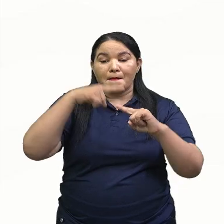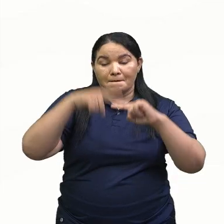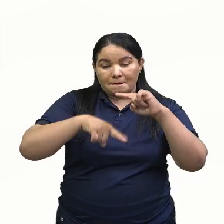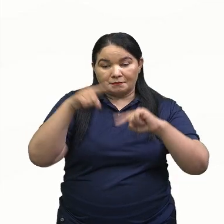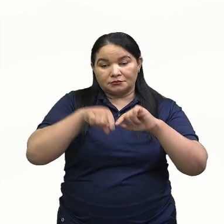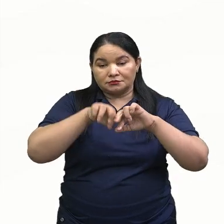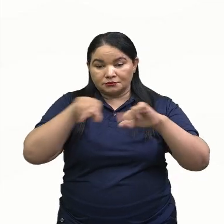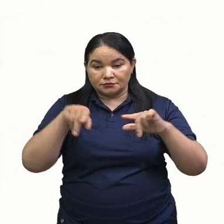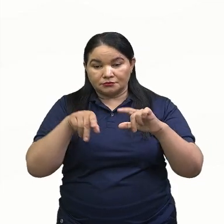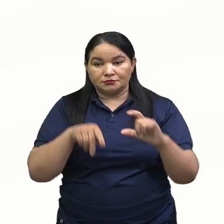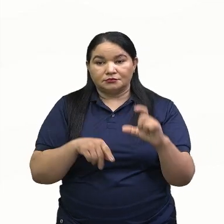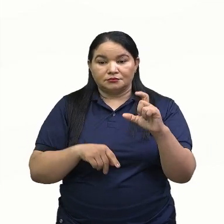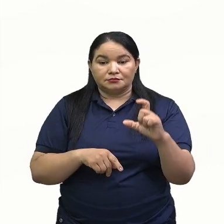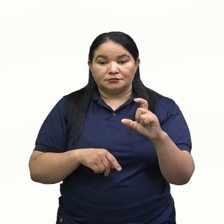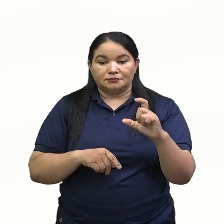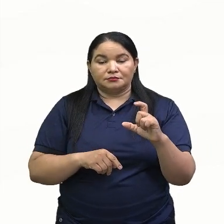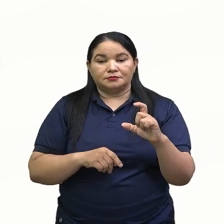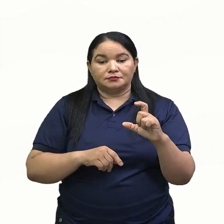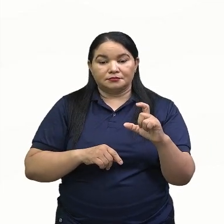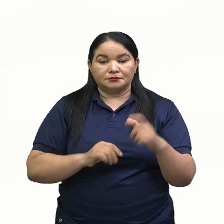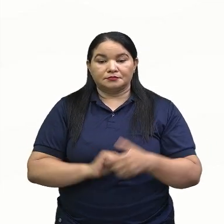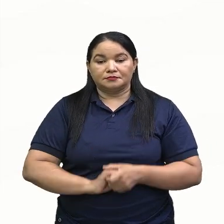chave